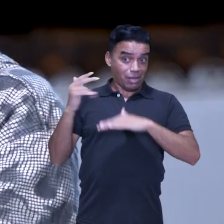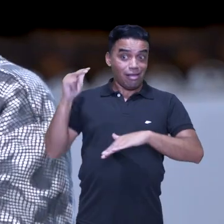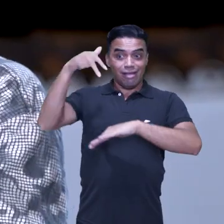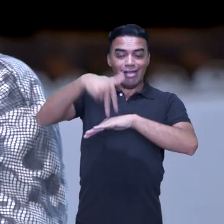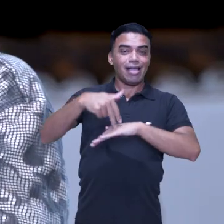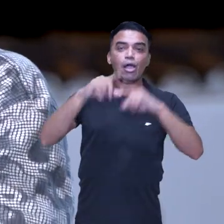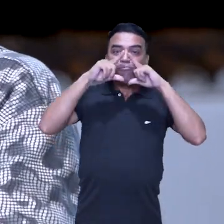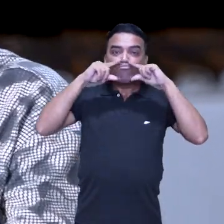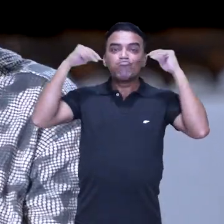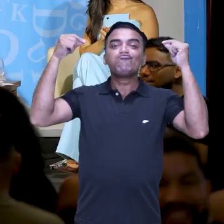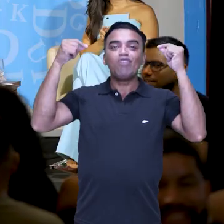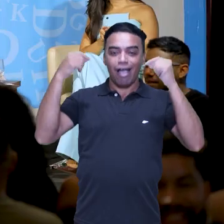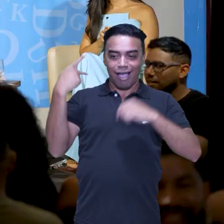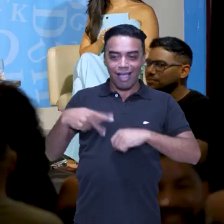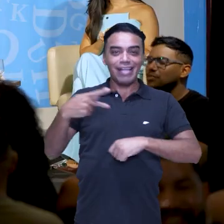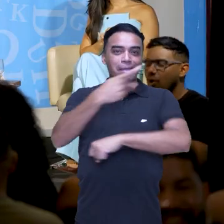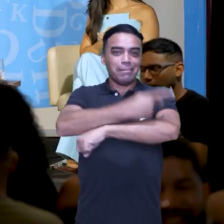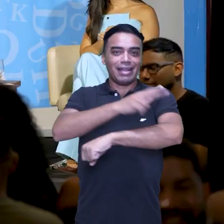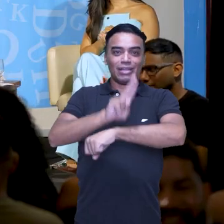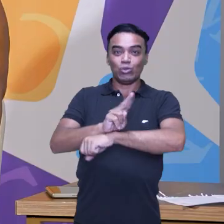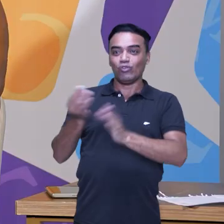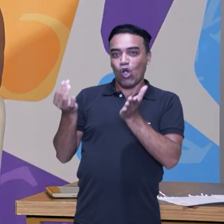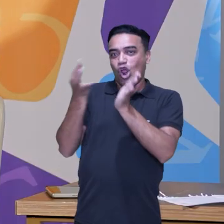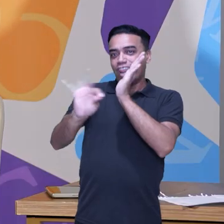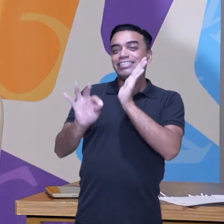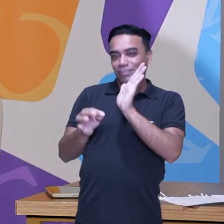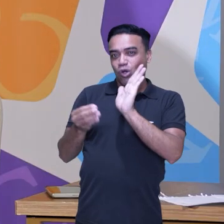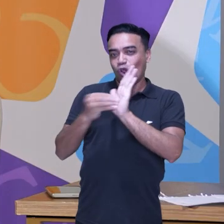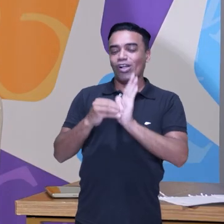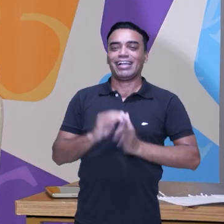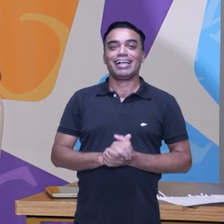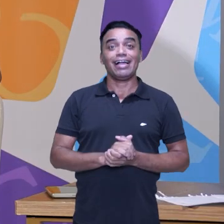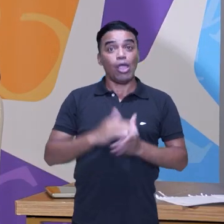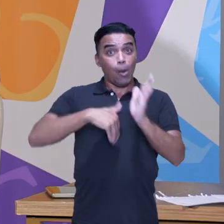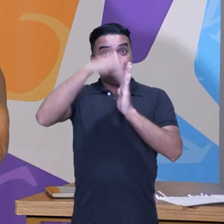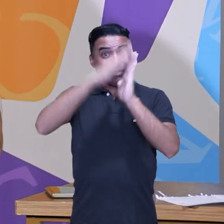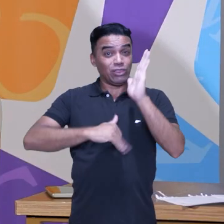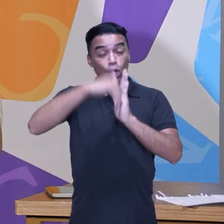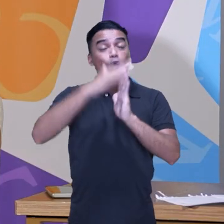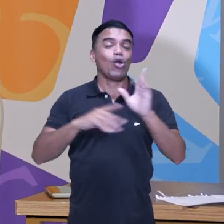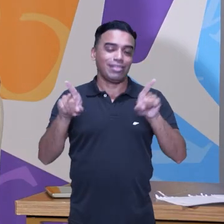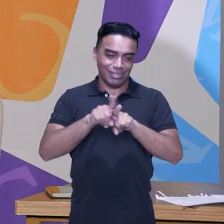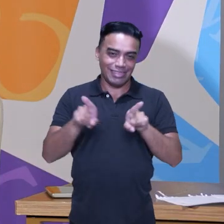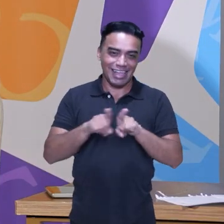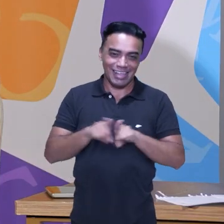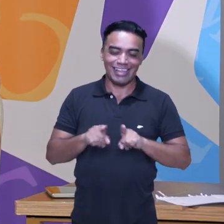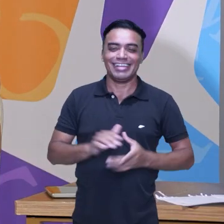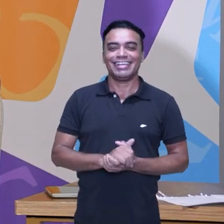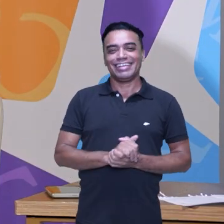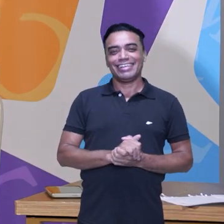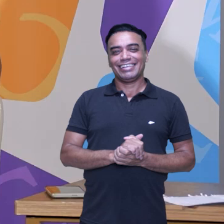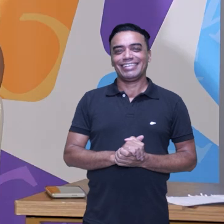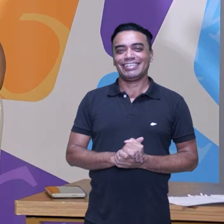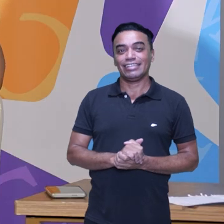É o Bigodão de Paracatu. Pode deixar que já está na lista, hein? Pessoal, só para... E sou pintor de parede também, tá? Só para